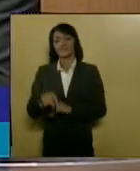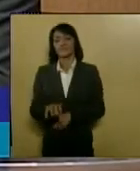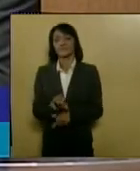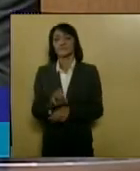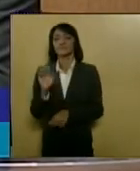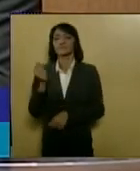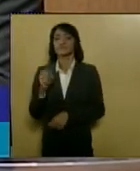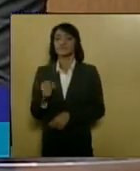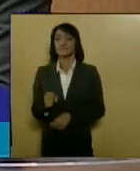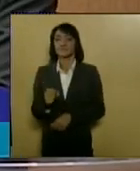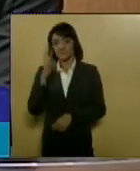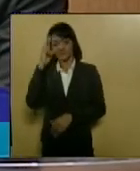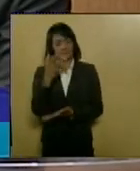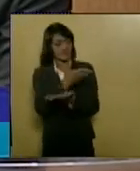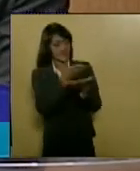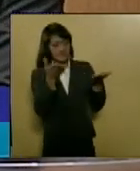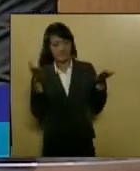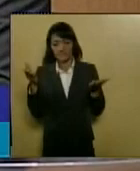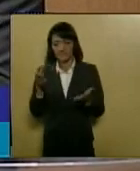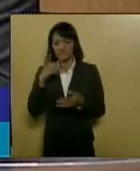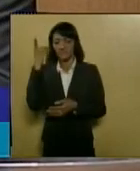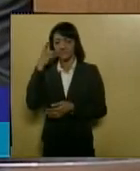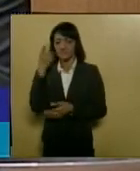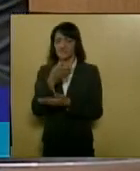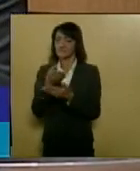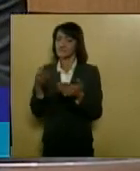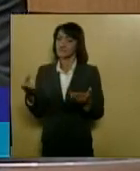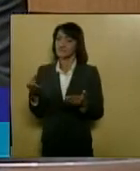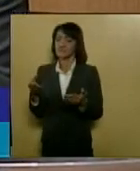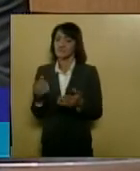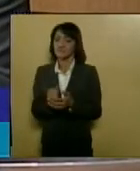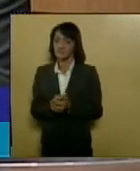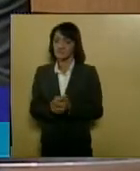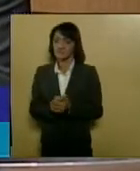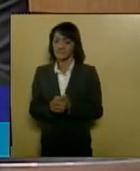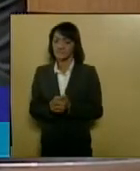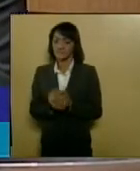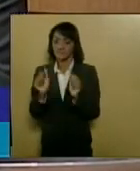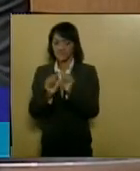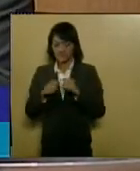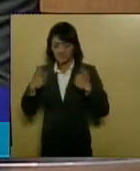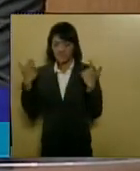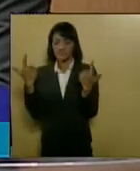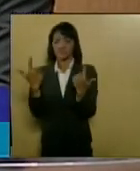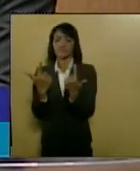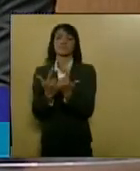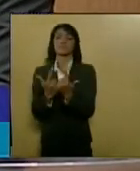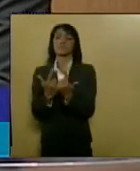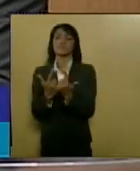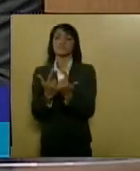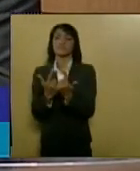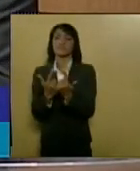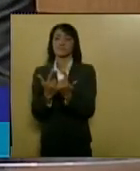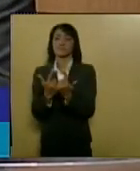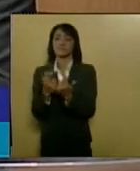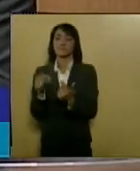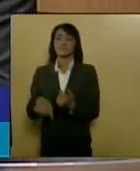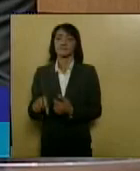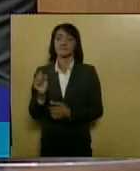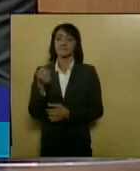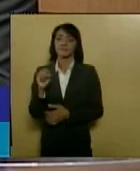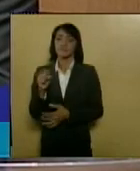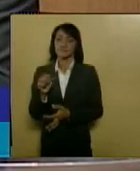Sergipe e aos senhores deputados dessa renomada instituição, chamada Assembleia Legislativa do Estado de